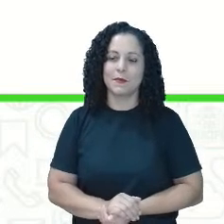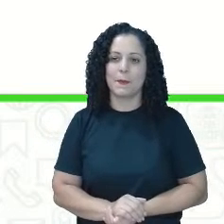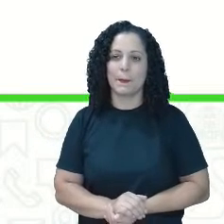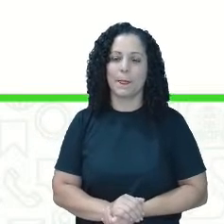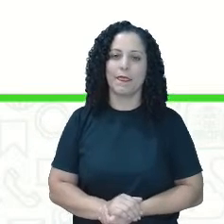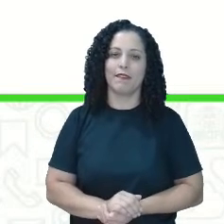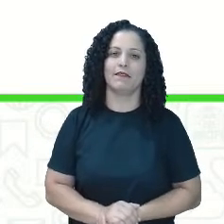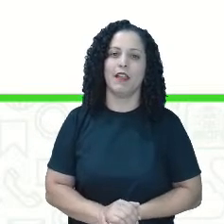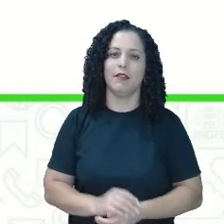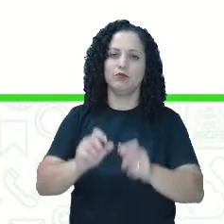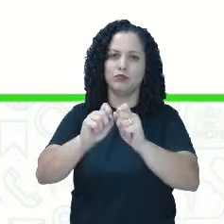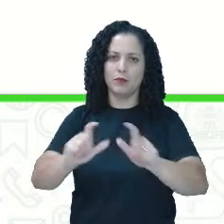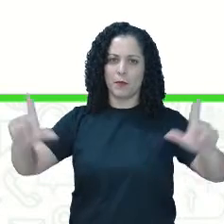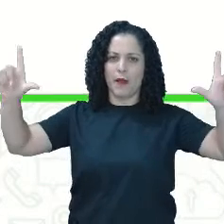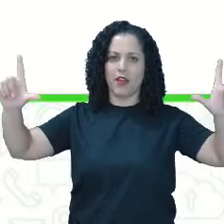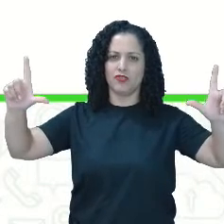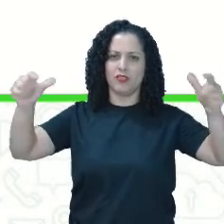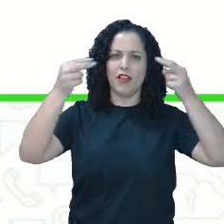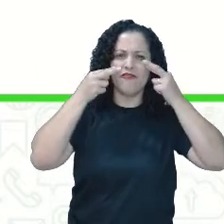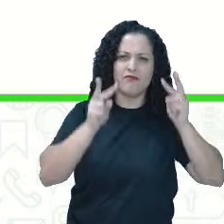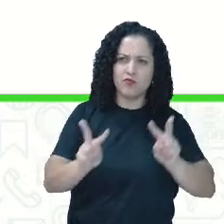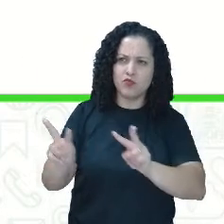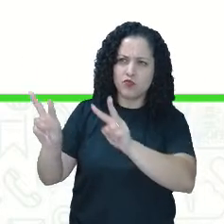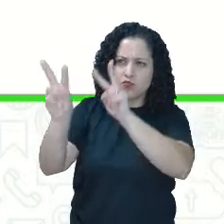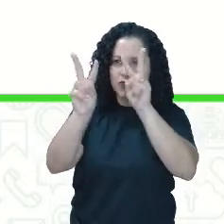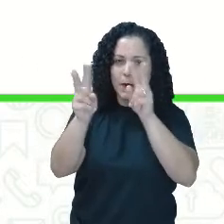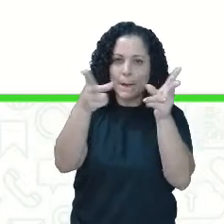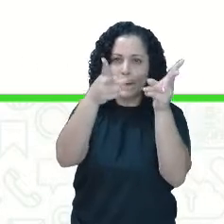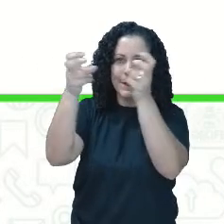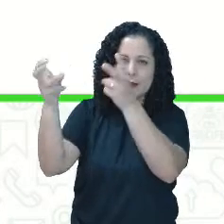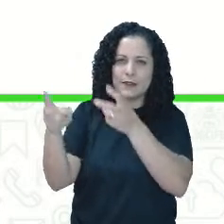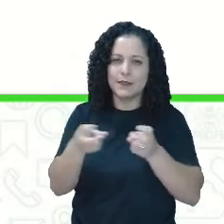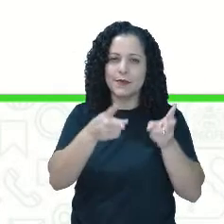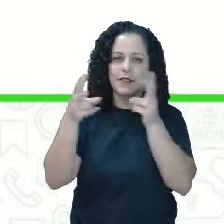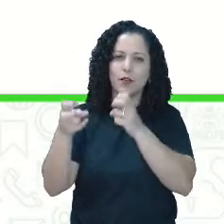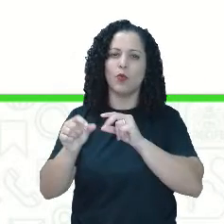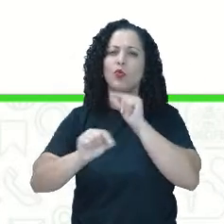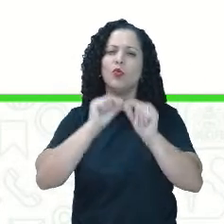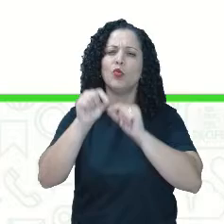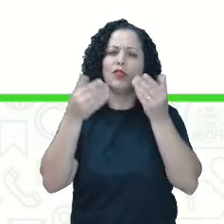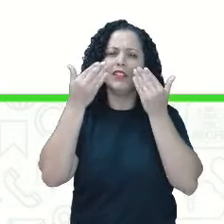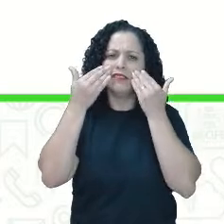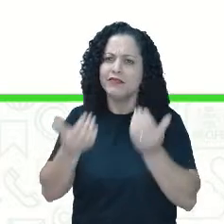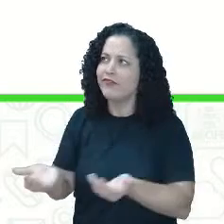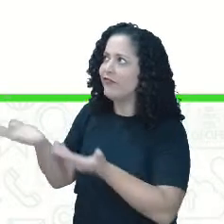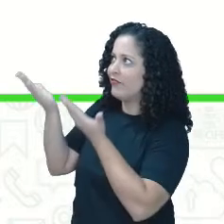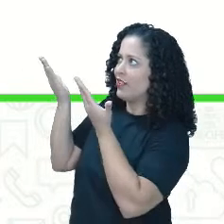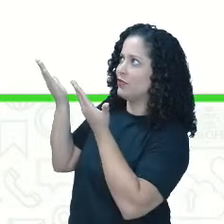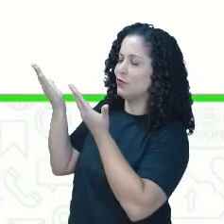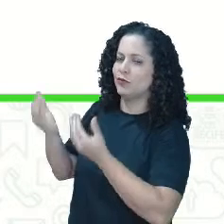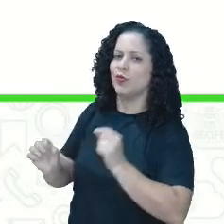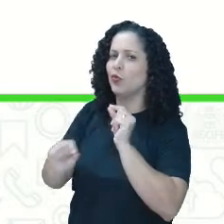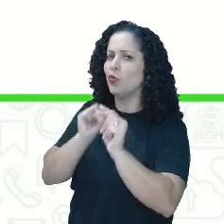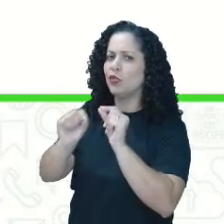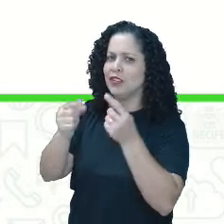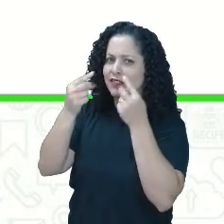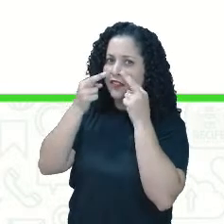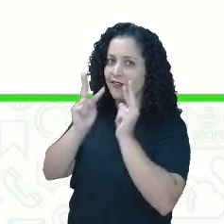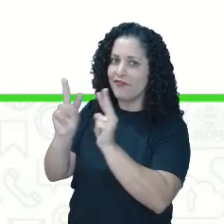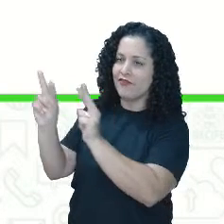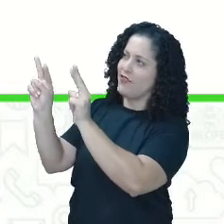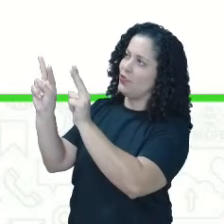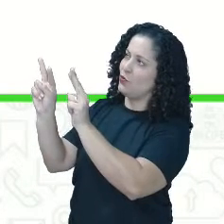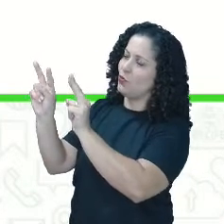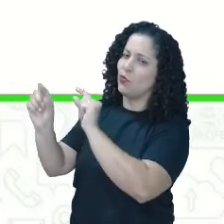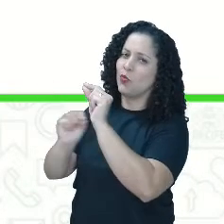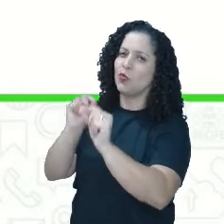Leitura de imagem. E aí? O que é que vocês estão vendo nessa leitura de imagem? O que é que vocês podem me falar